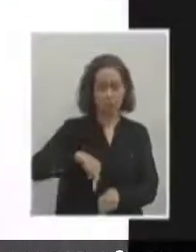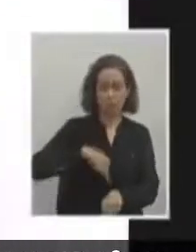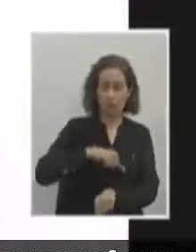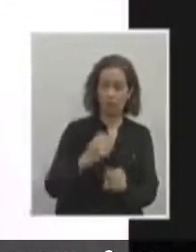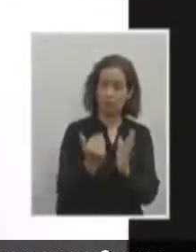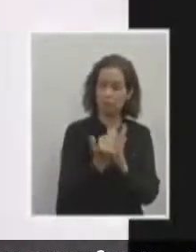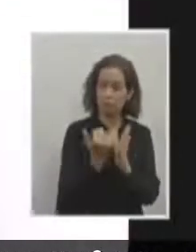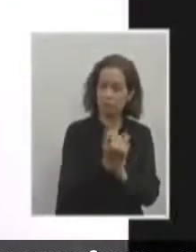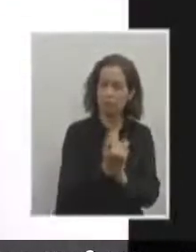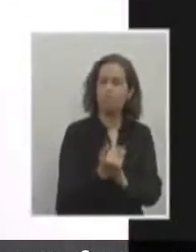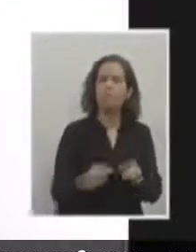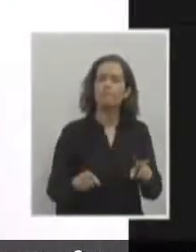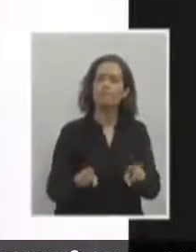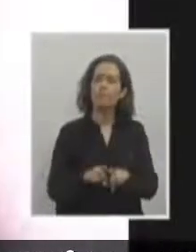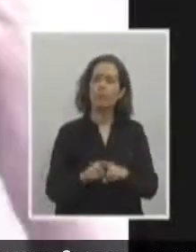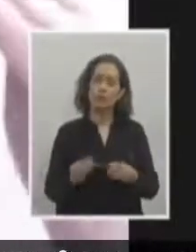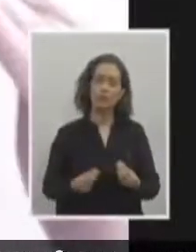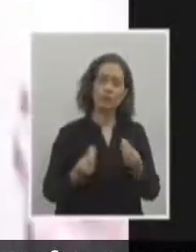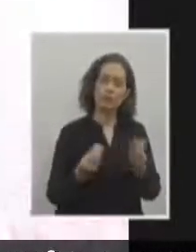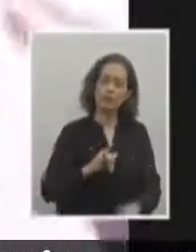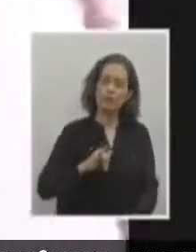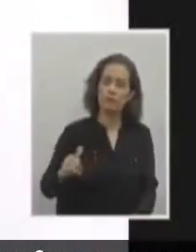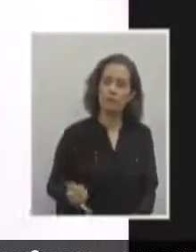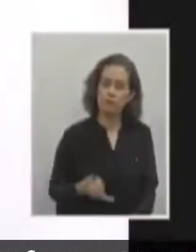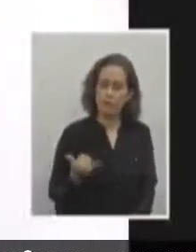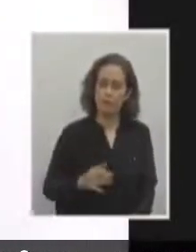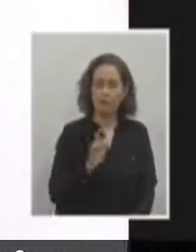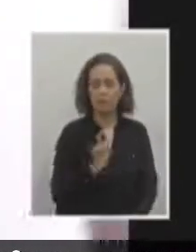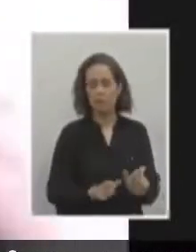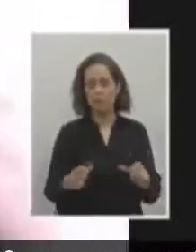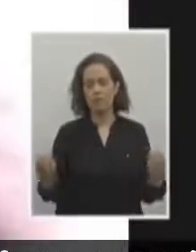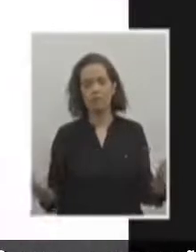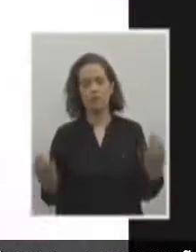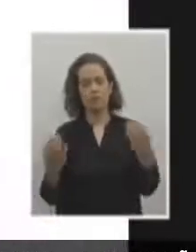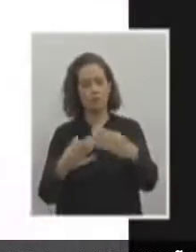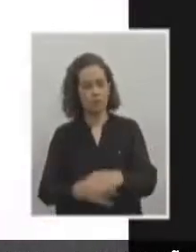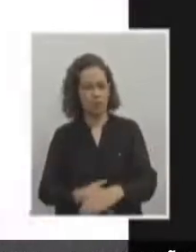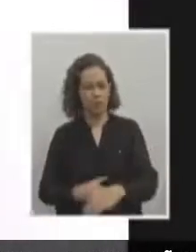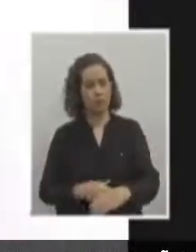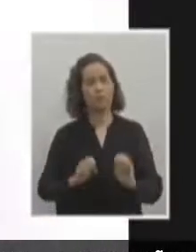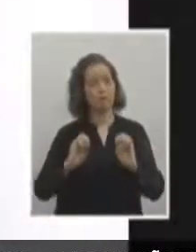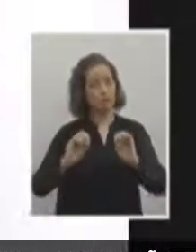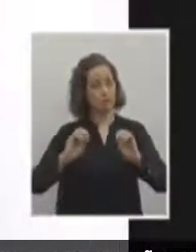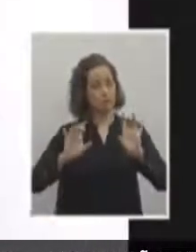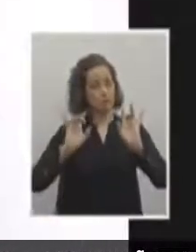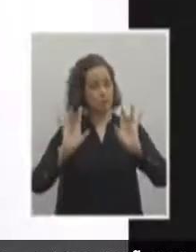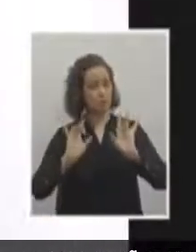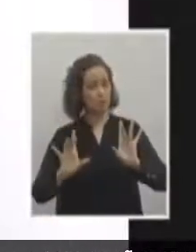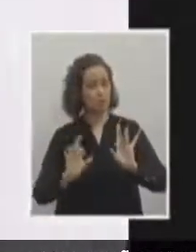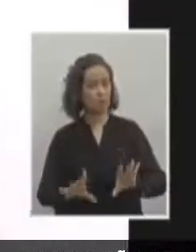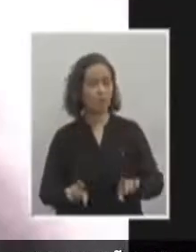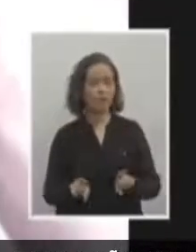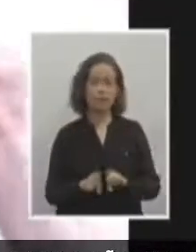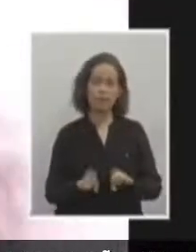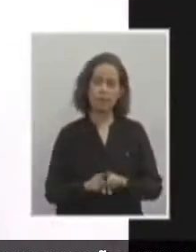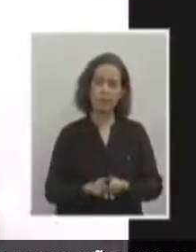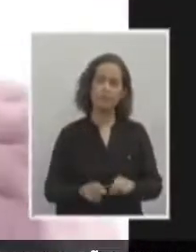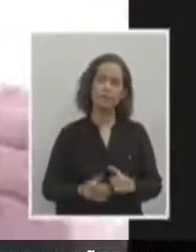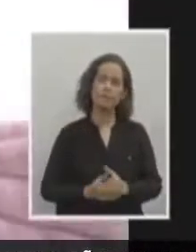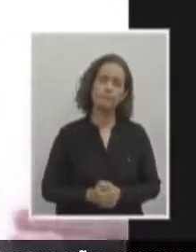dando a oportunidade para quem é concursado específico da educação especial e dando uma oportunidade para aquele